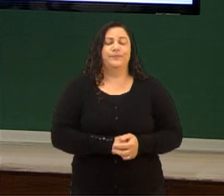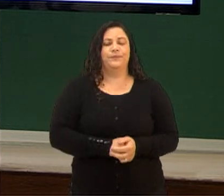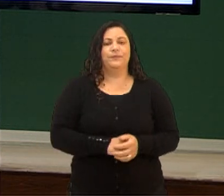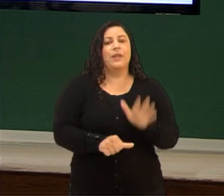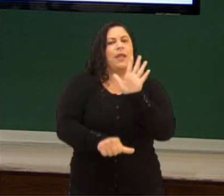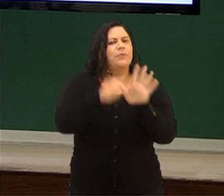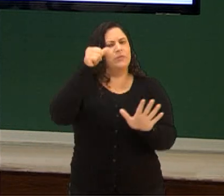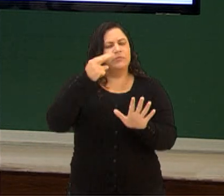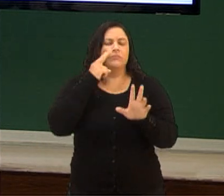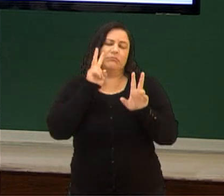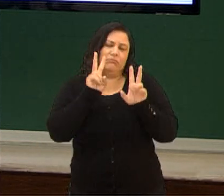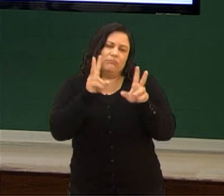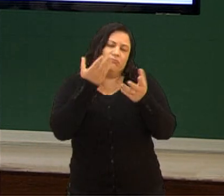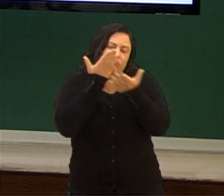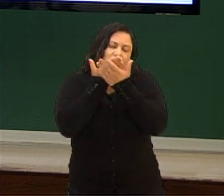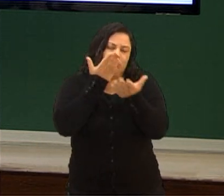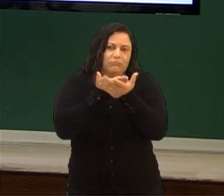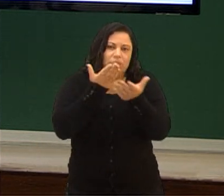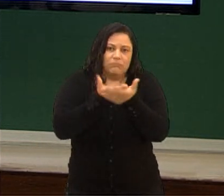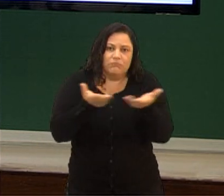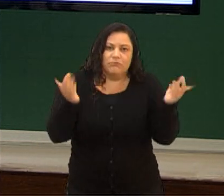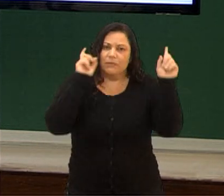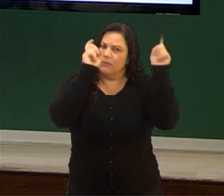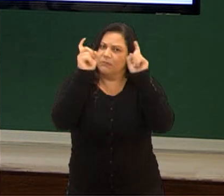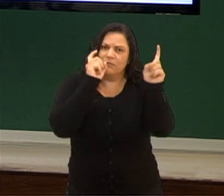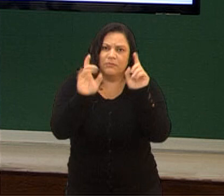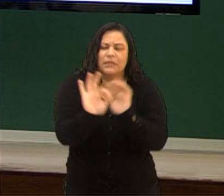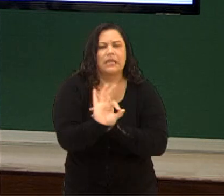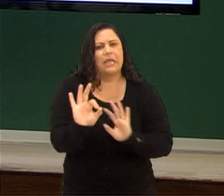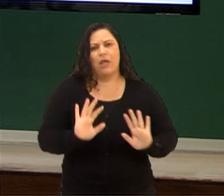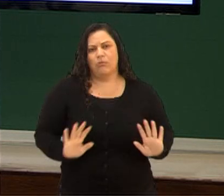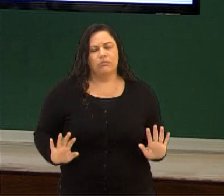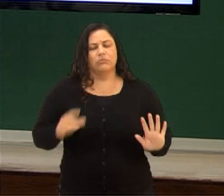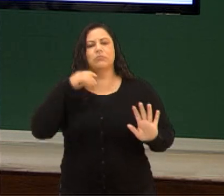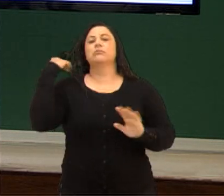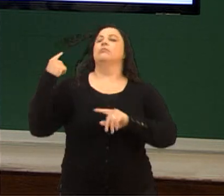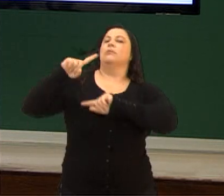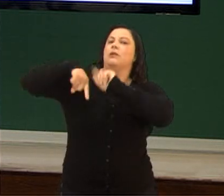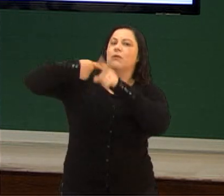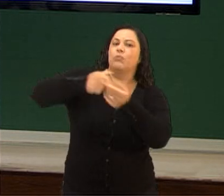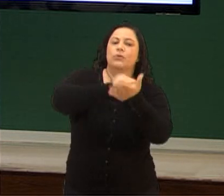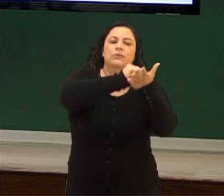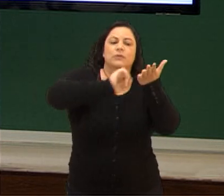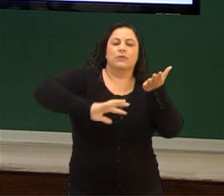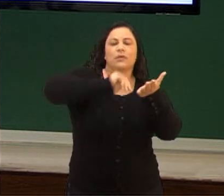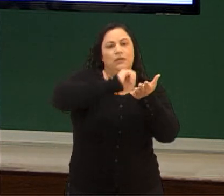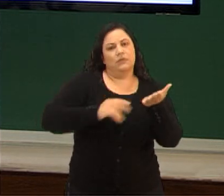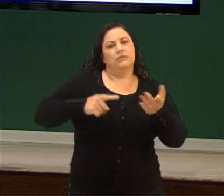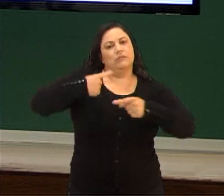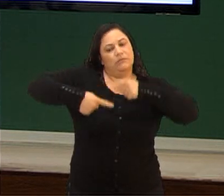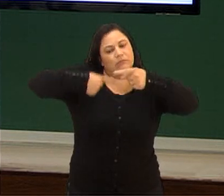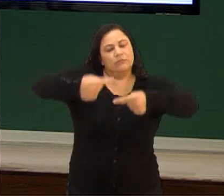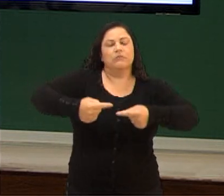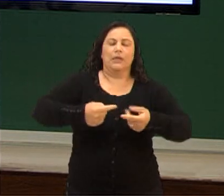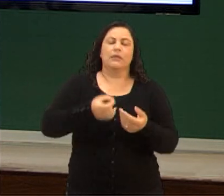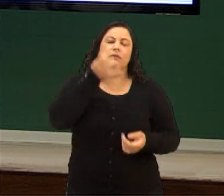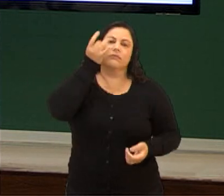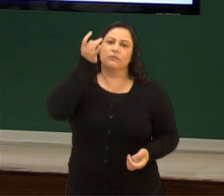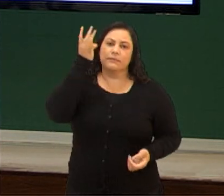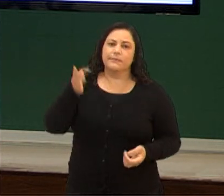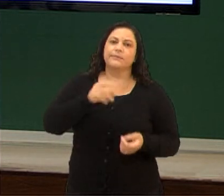viram isso, tá? Não fique preocupado, com o passar do tempo, com o passar dos exercícios, vai ficar bem tranquilo de você fazer. Tá